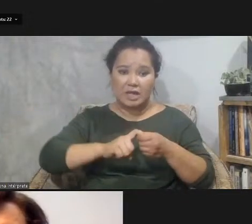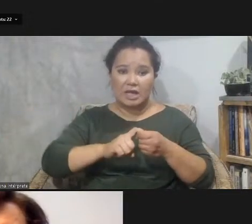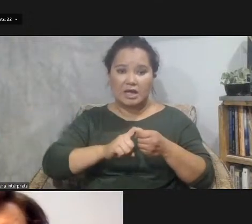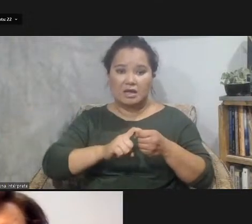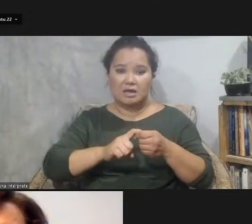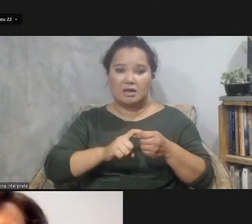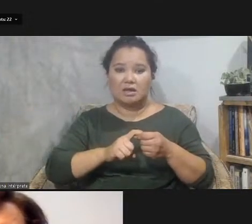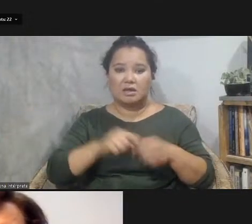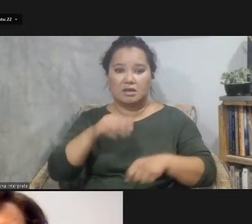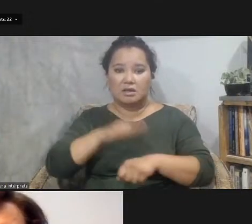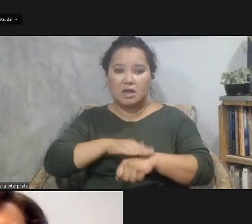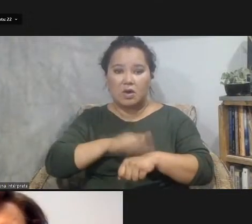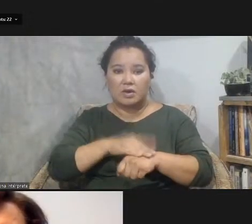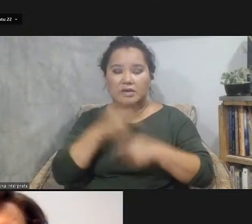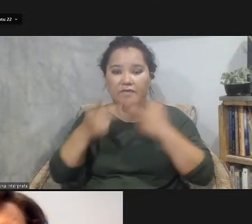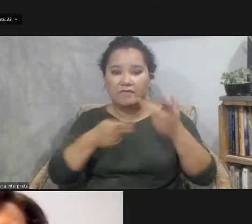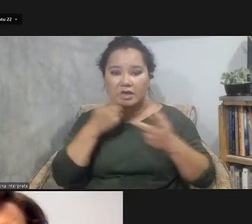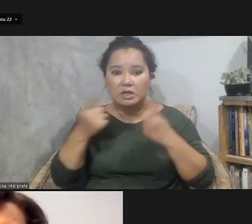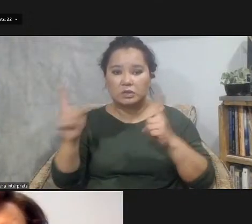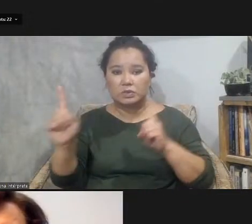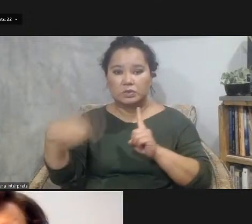Algamir.